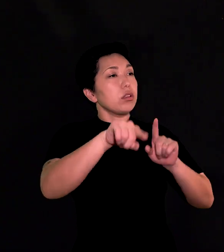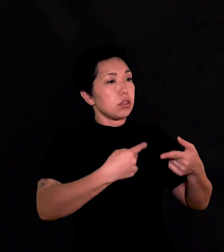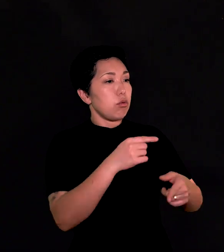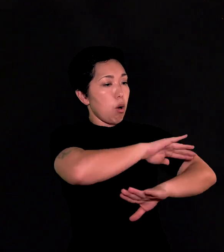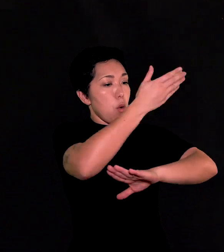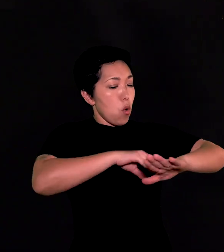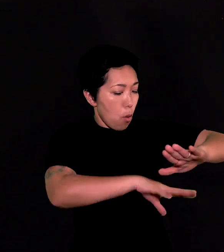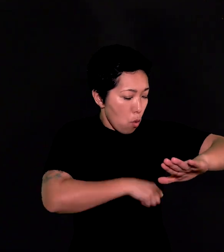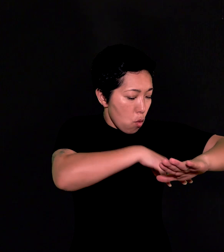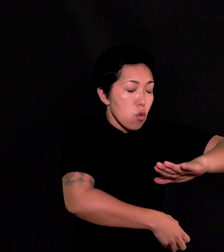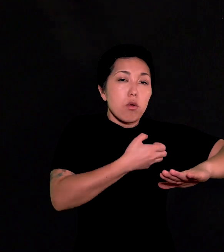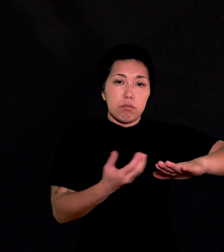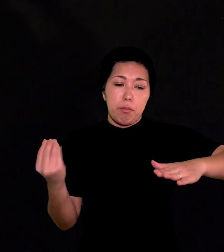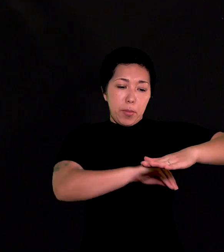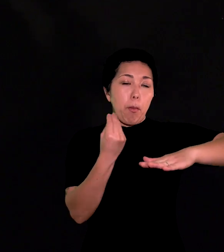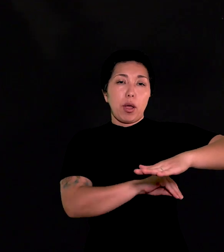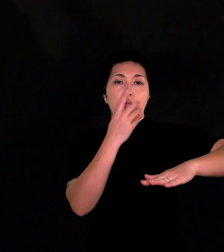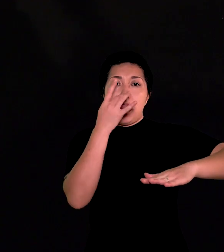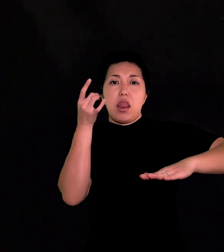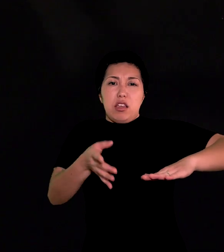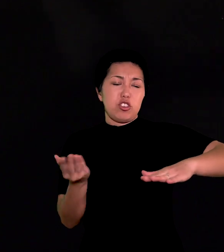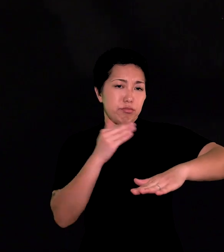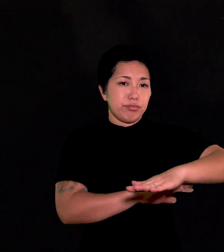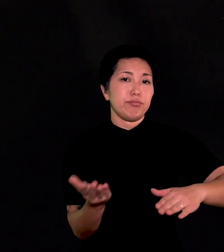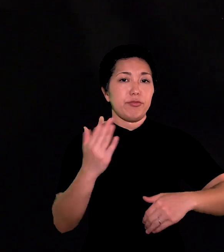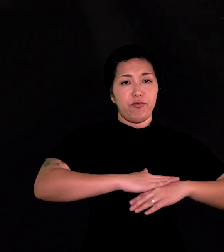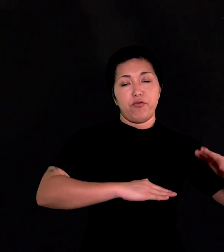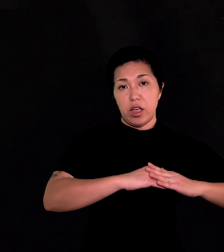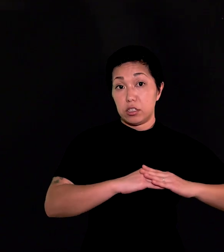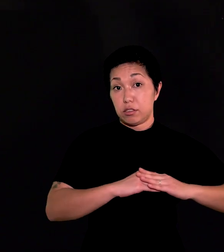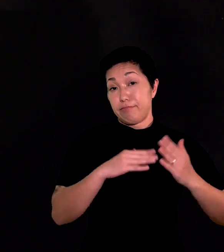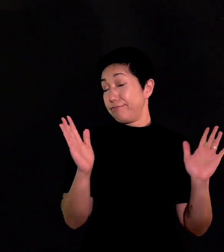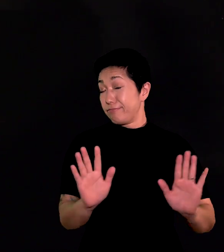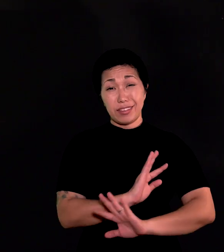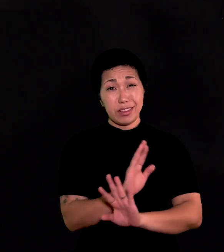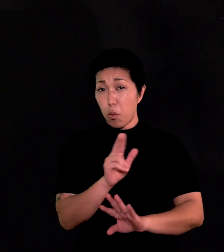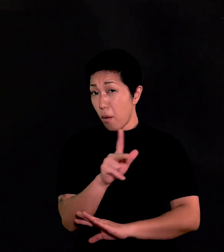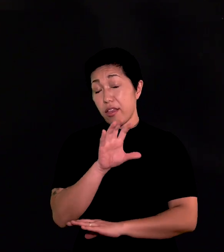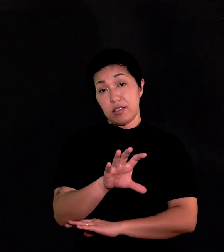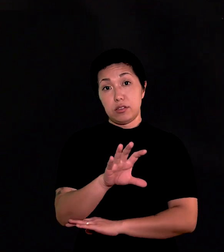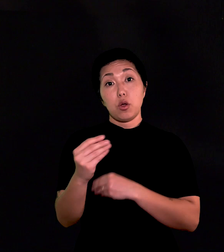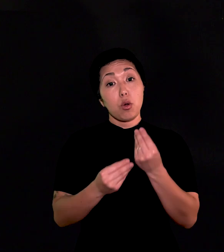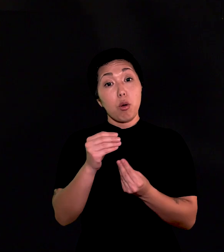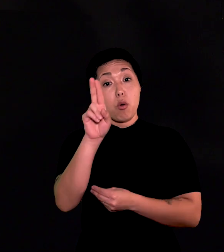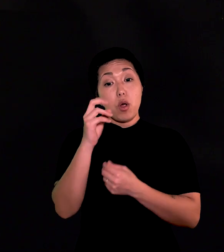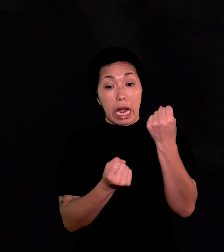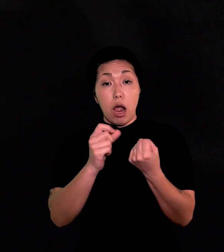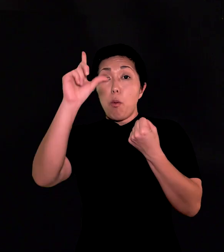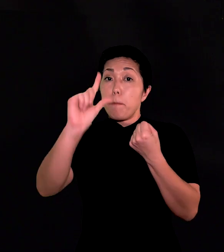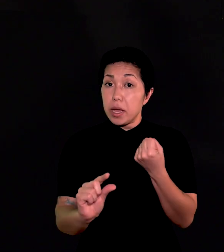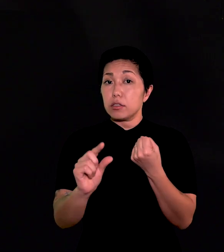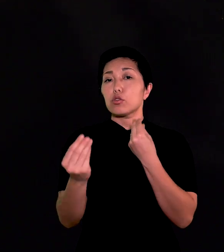vou cavar lá não sei aonde para tirar o lítio. Não, como eu posso não precisar de tanto carro? como é que eu posso fazer